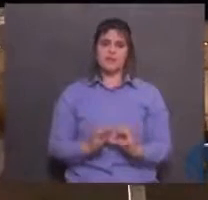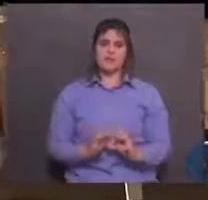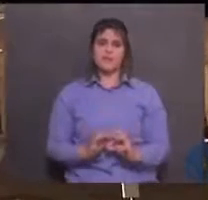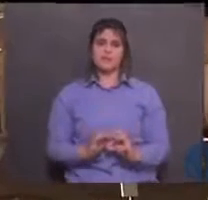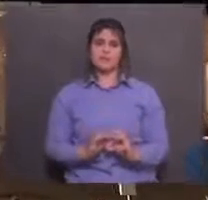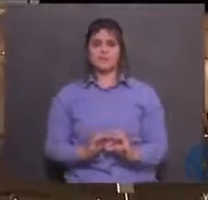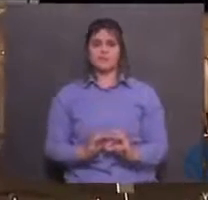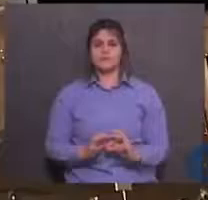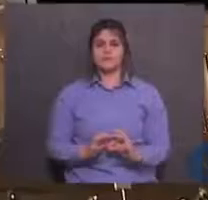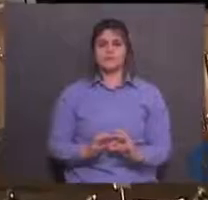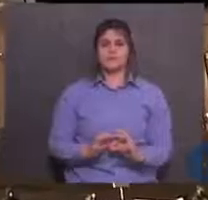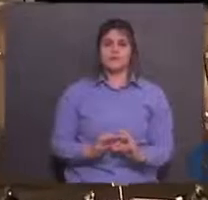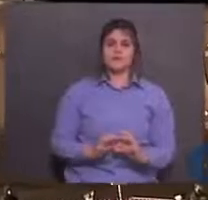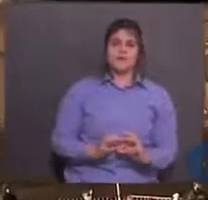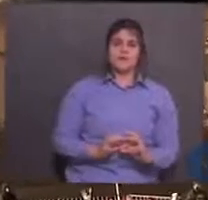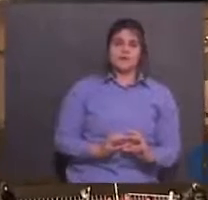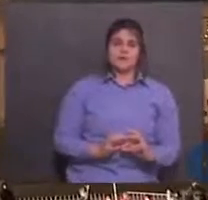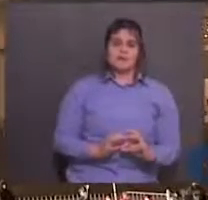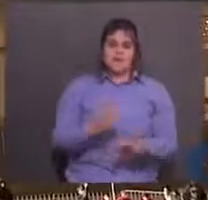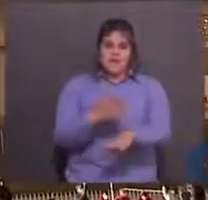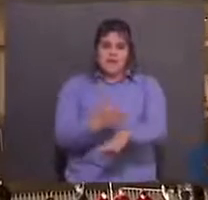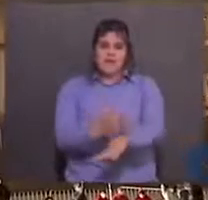Sancto.